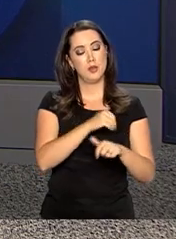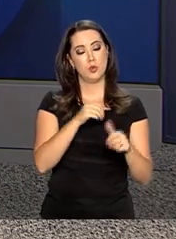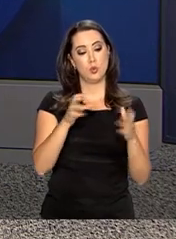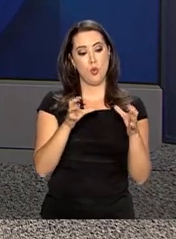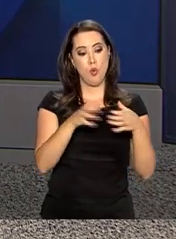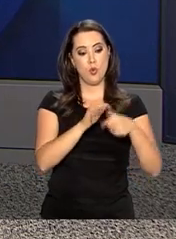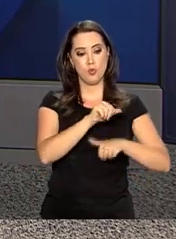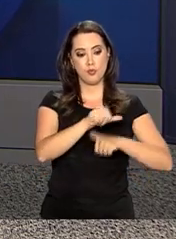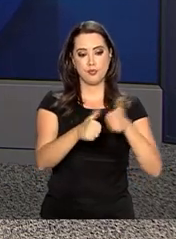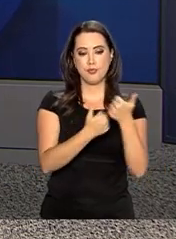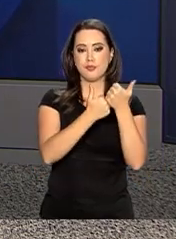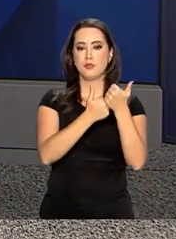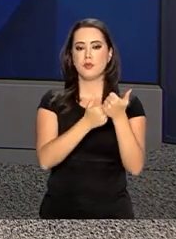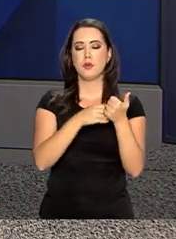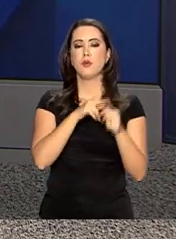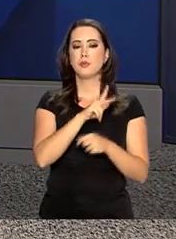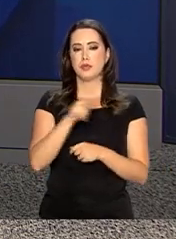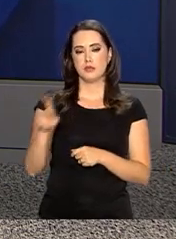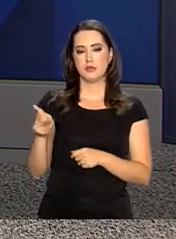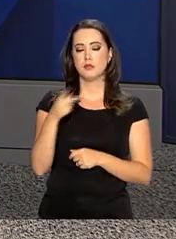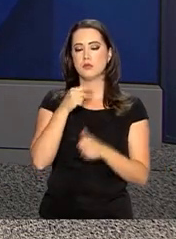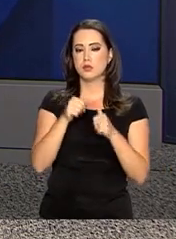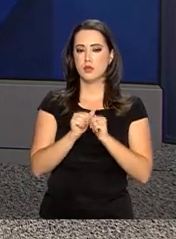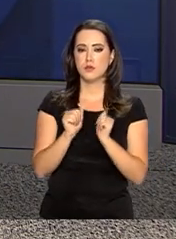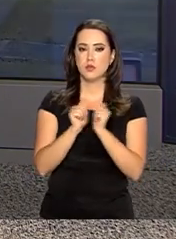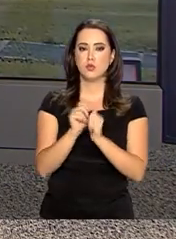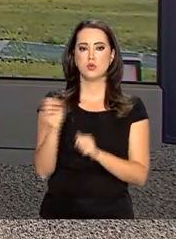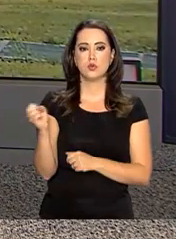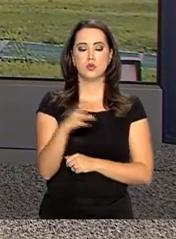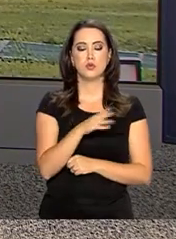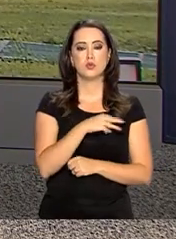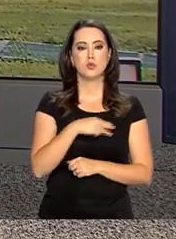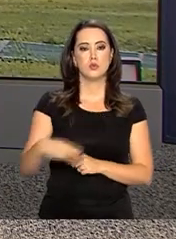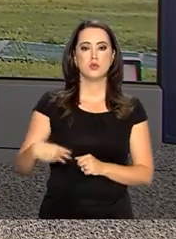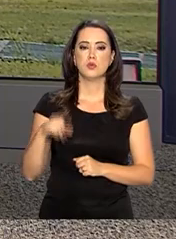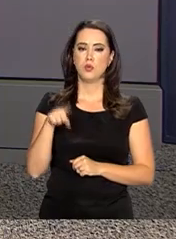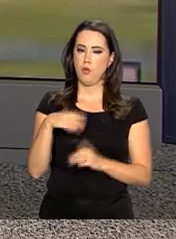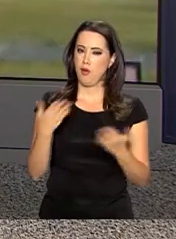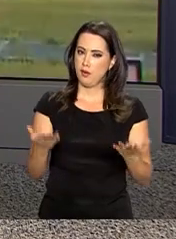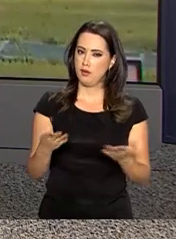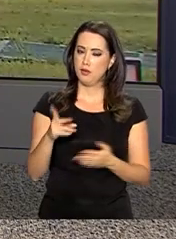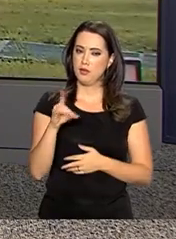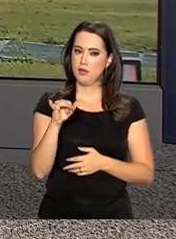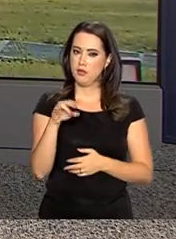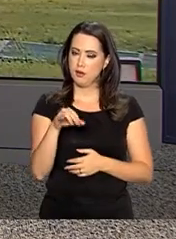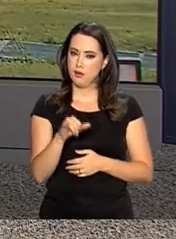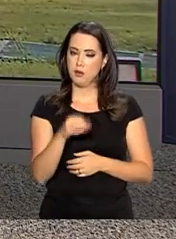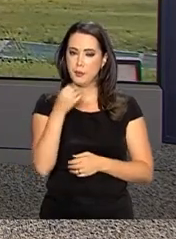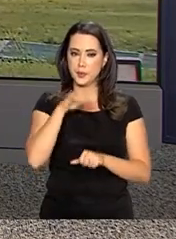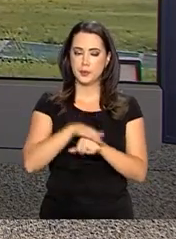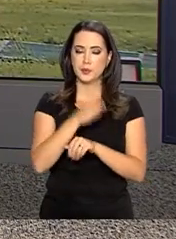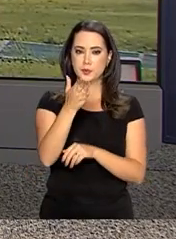O presidente eleito esteve por lá e anunciou mais um ministro. Não é isso, Daniele? Boa noite.